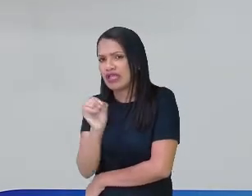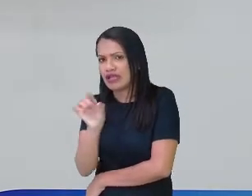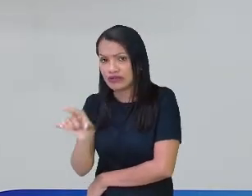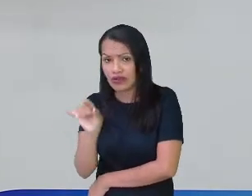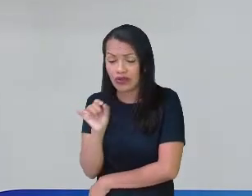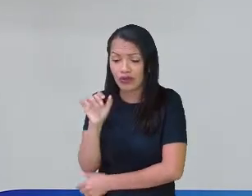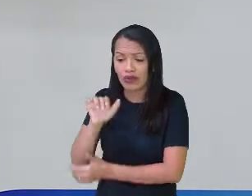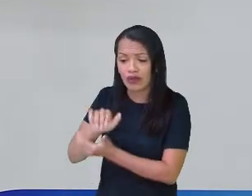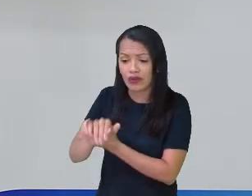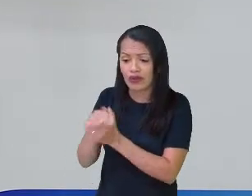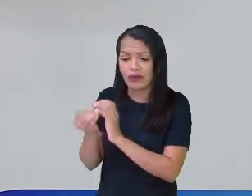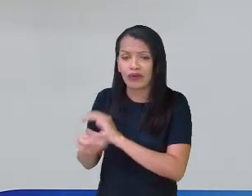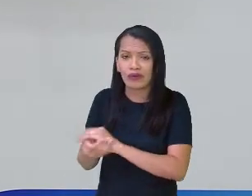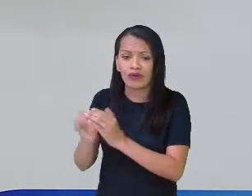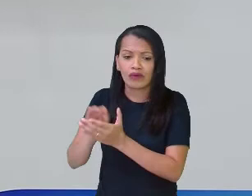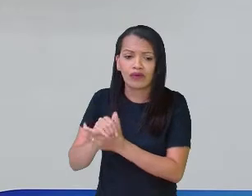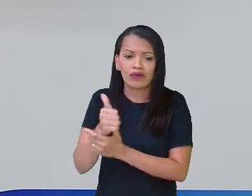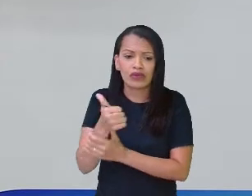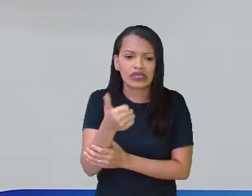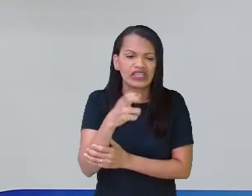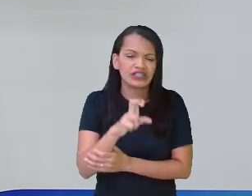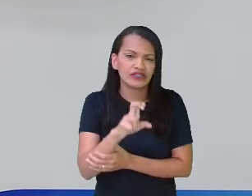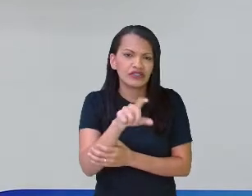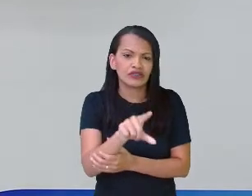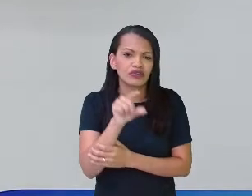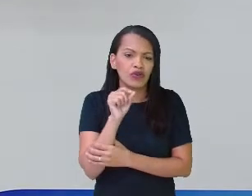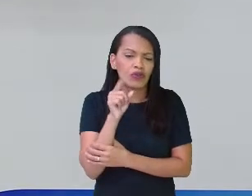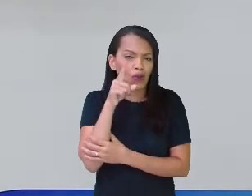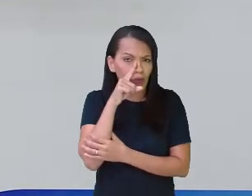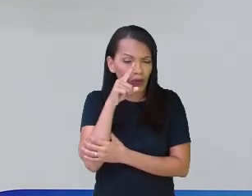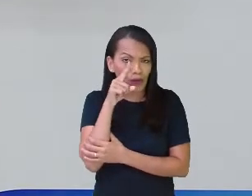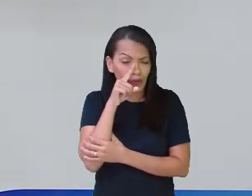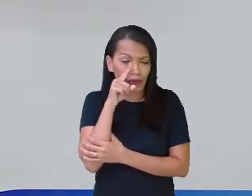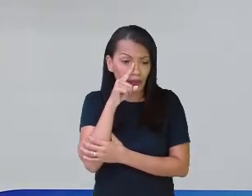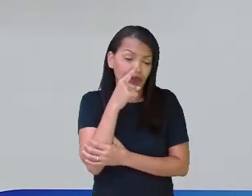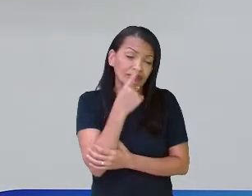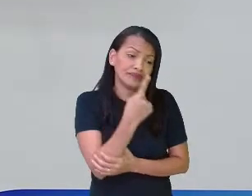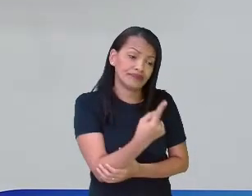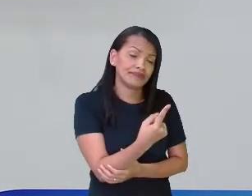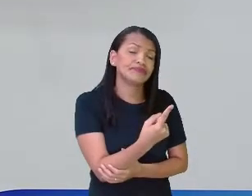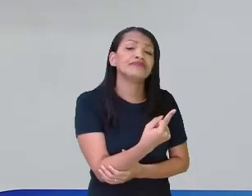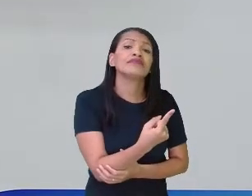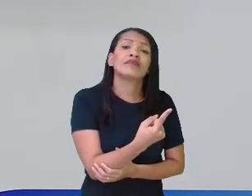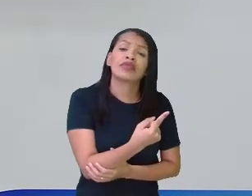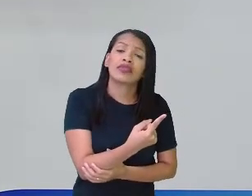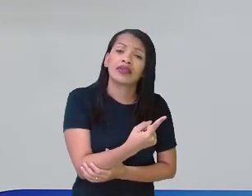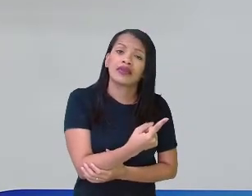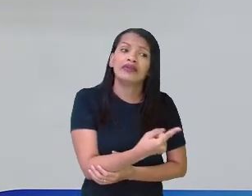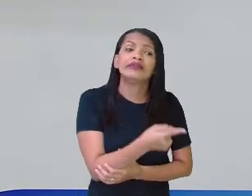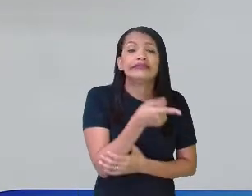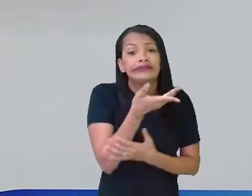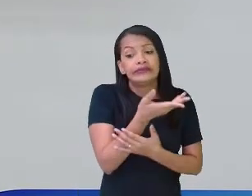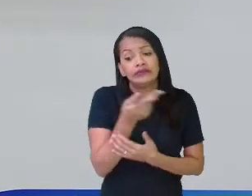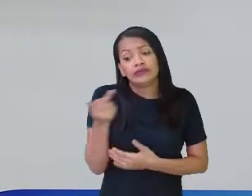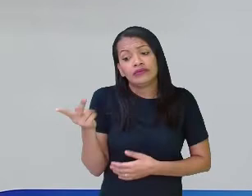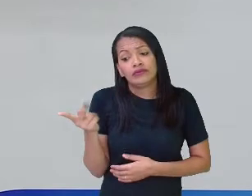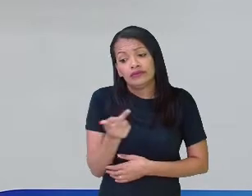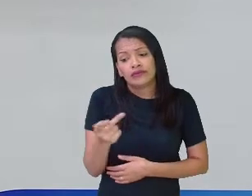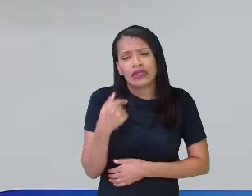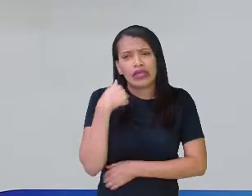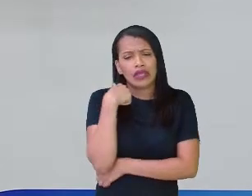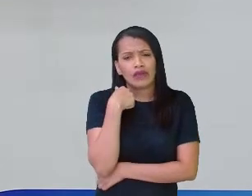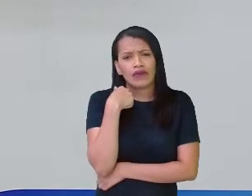cuscuz, 15 escolheu o biscoitinho e com isso eu